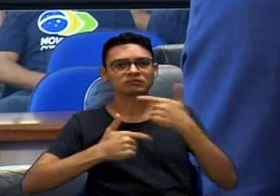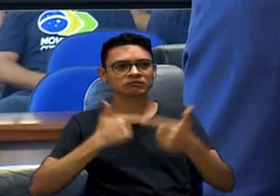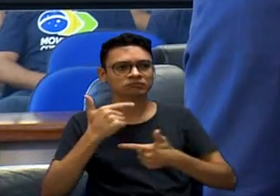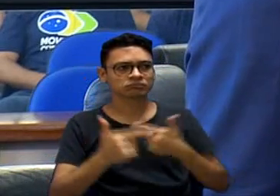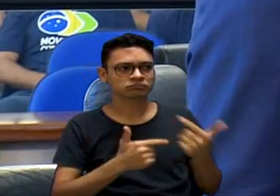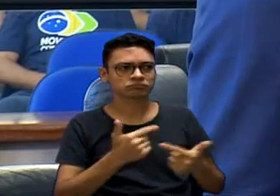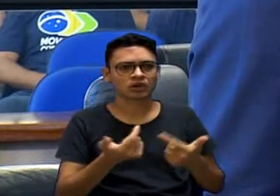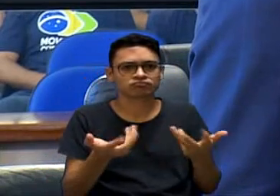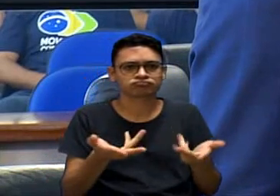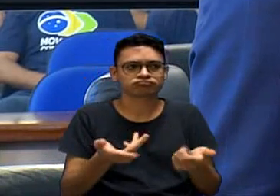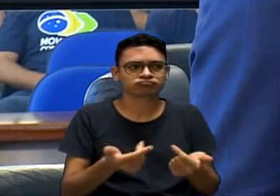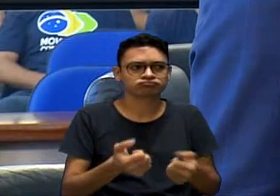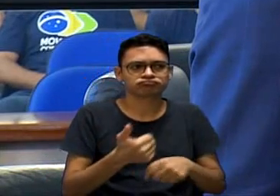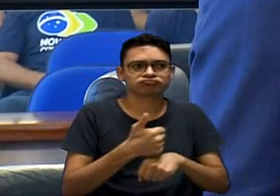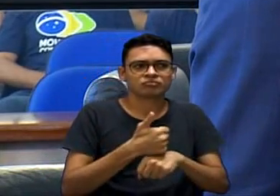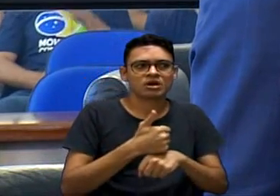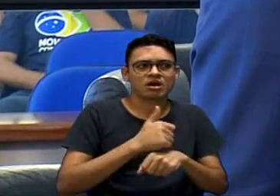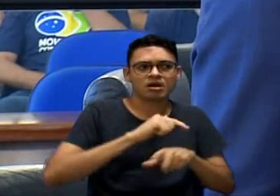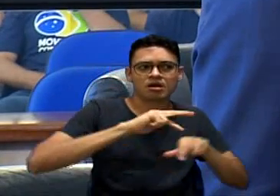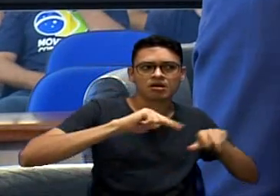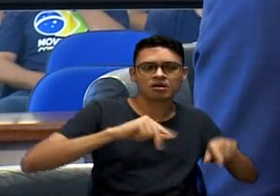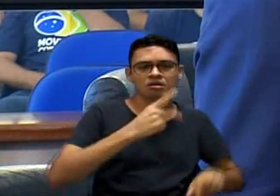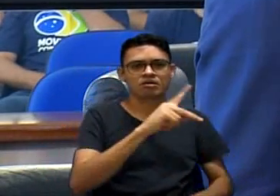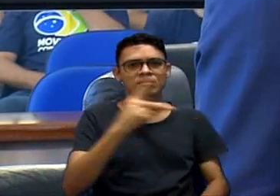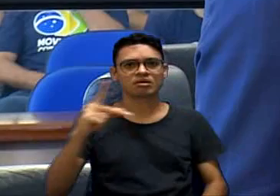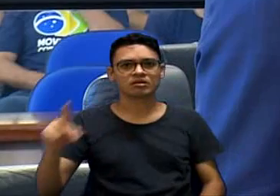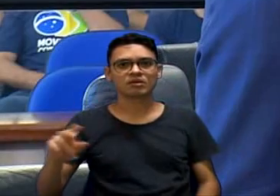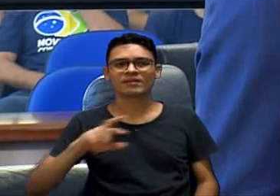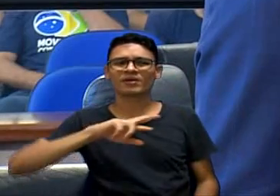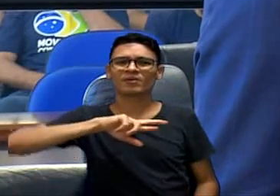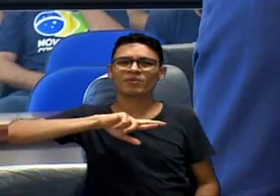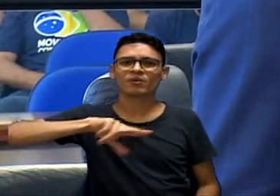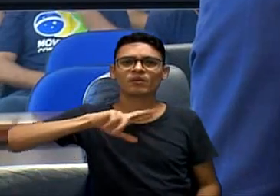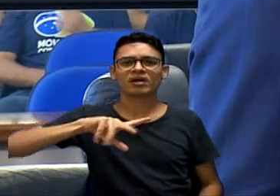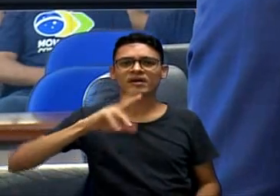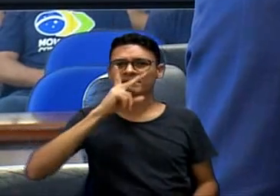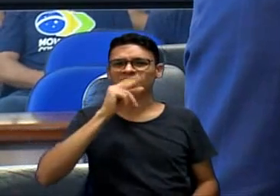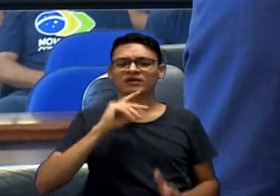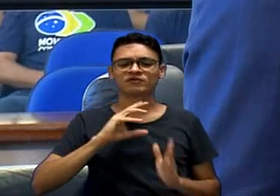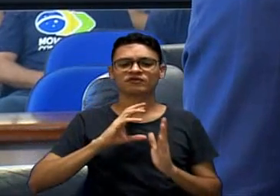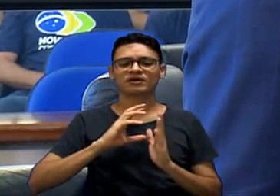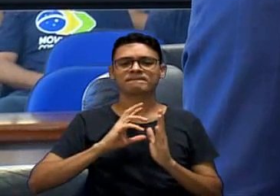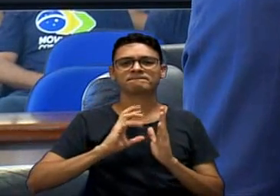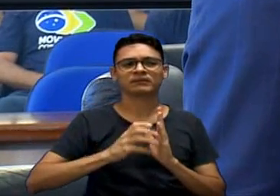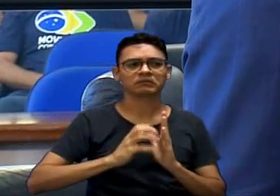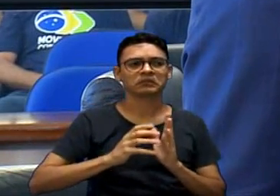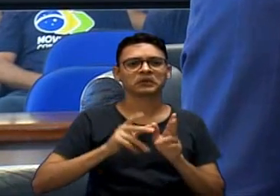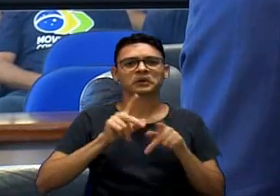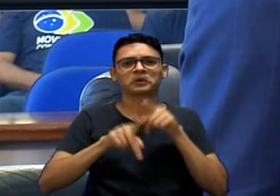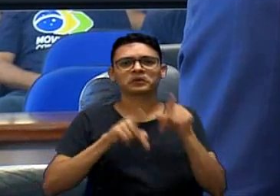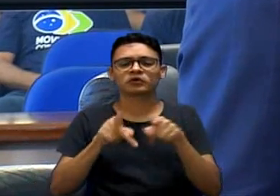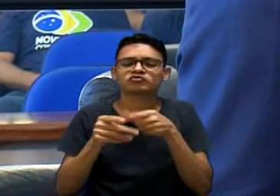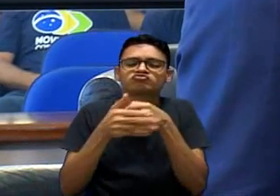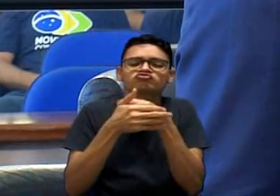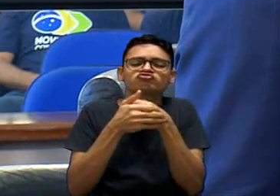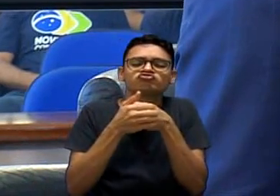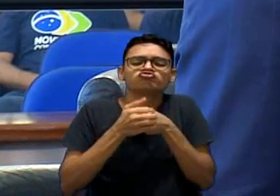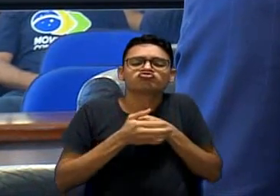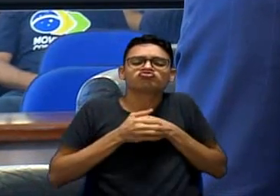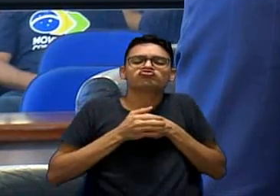a luta que elas estão travando. E não terem políticos de estimação, porque quando nós falamos alguma coisa que